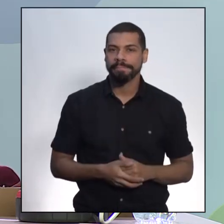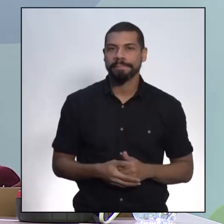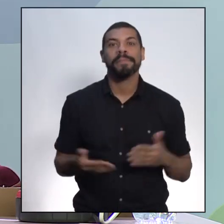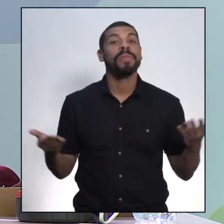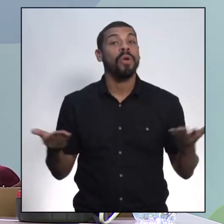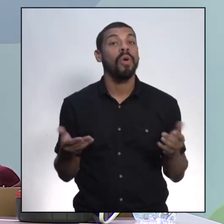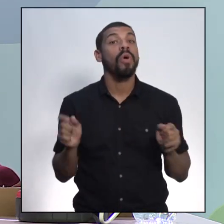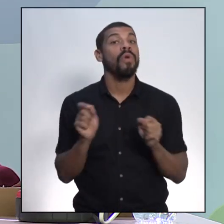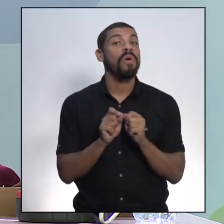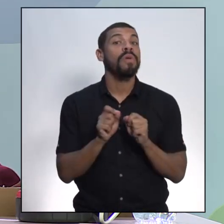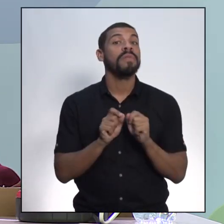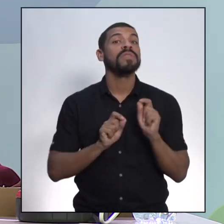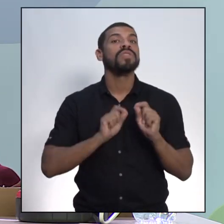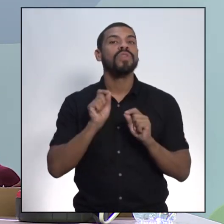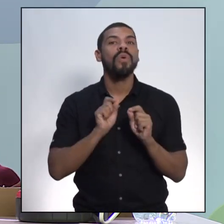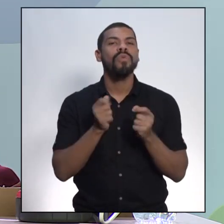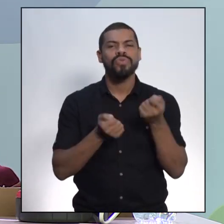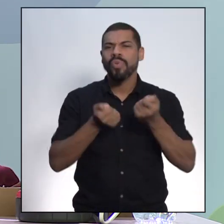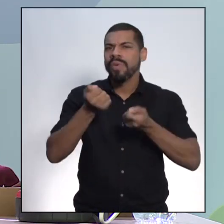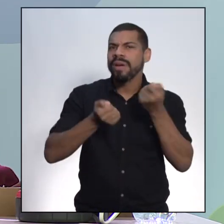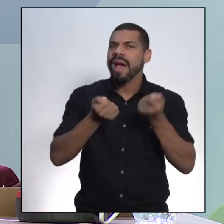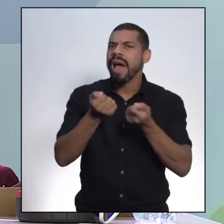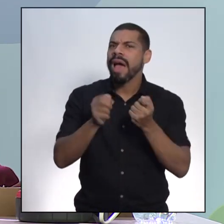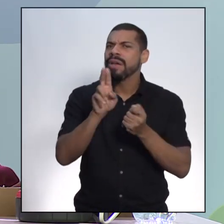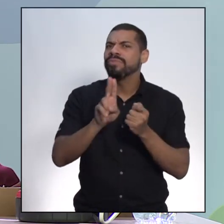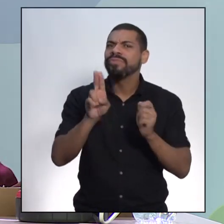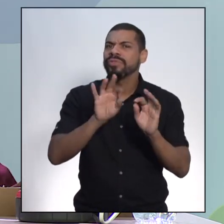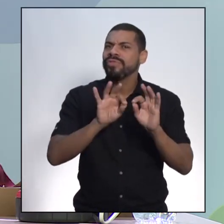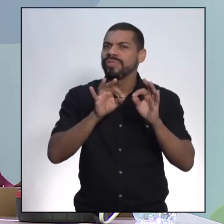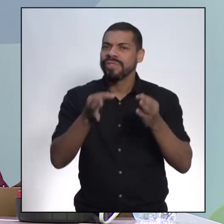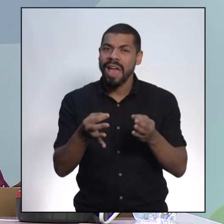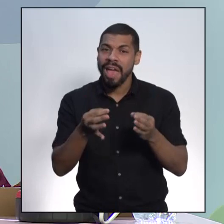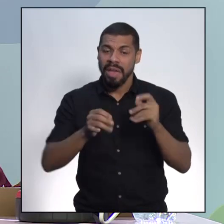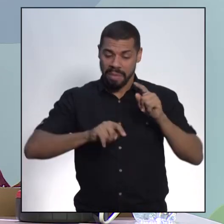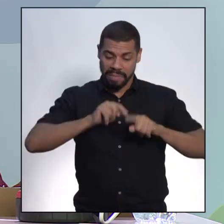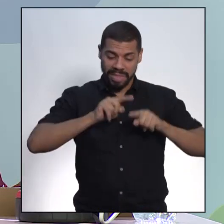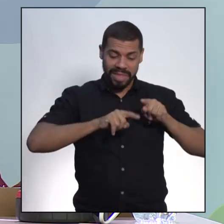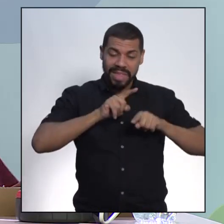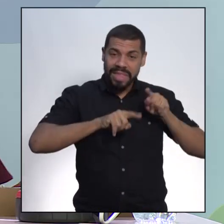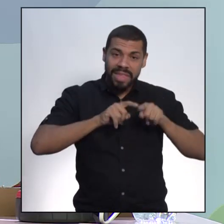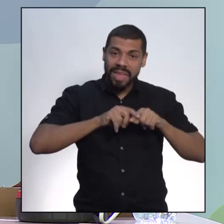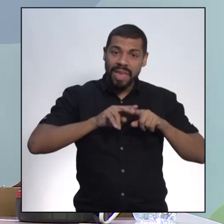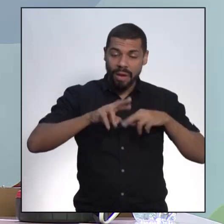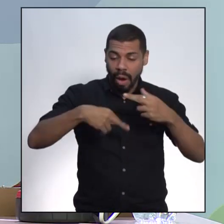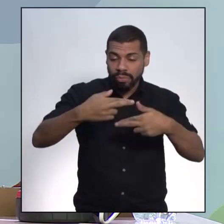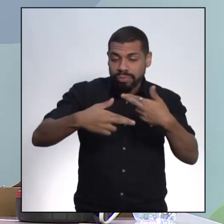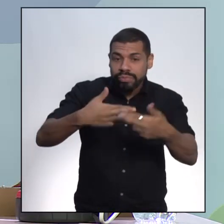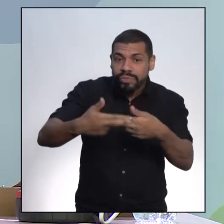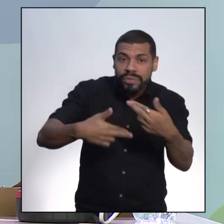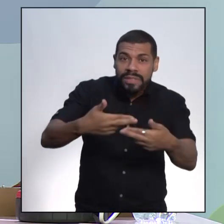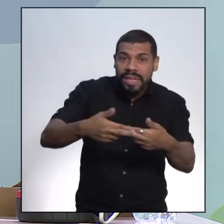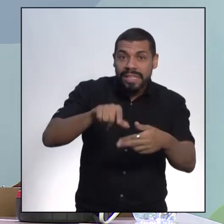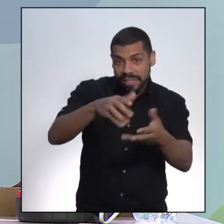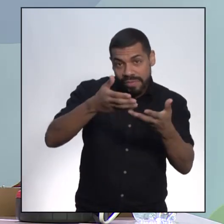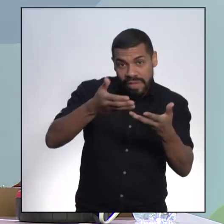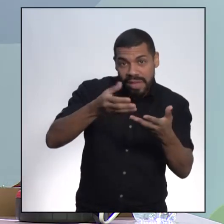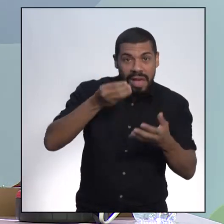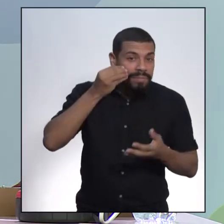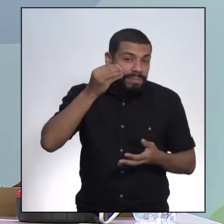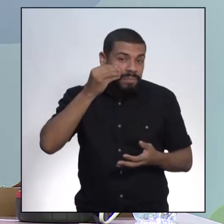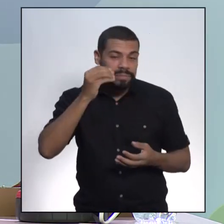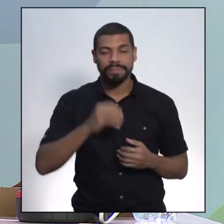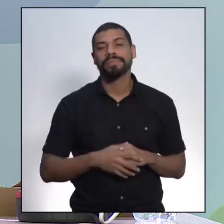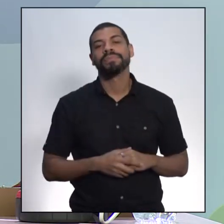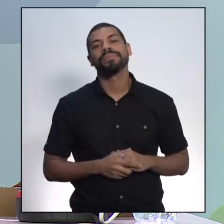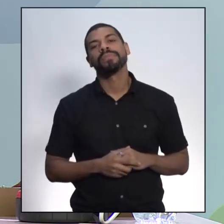nós vamos fazer uma construção de um carrinho, utilizando exatamente materiais que eu posso reutilizar, caso você tenha já em